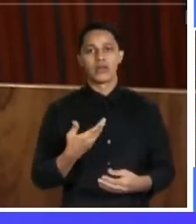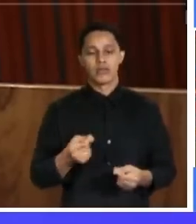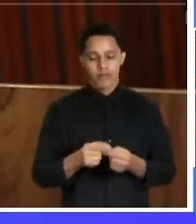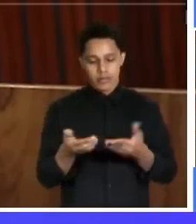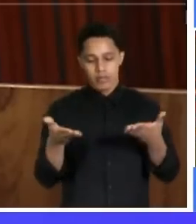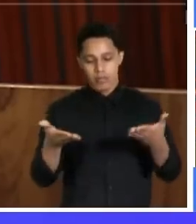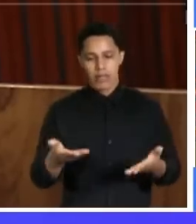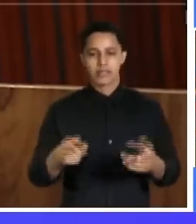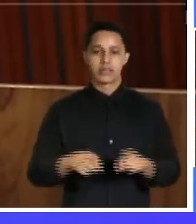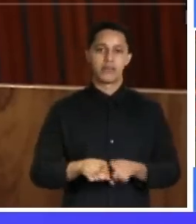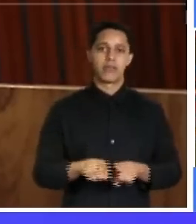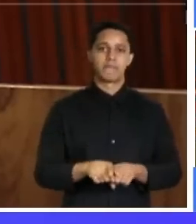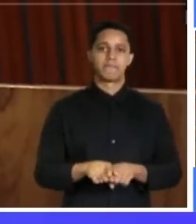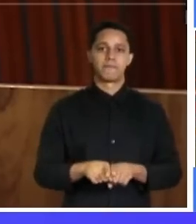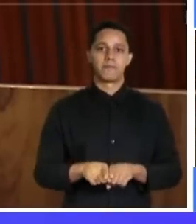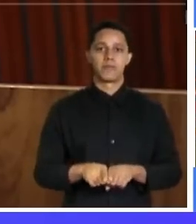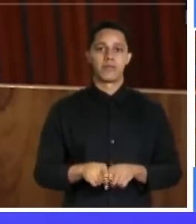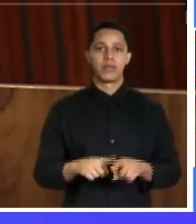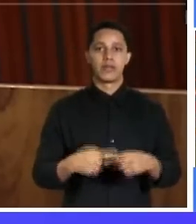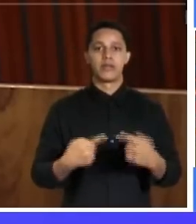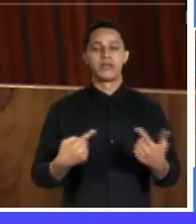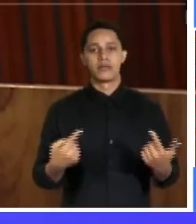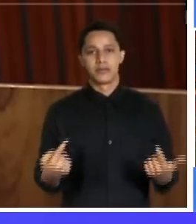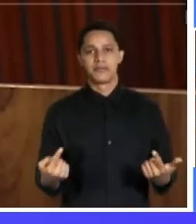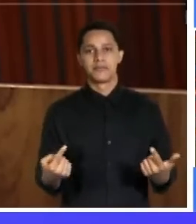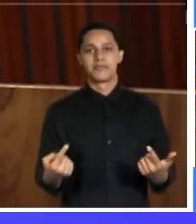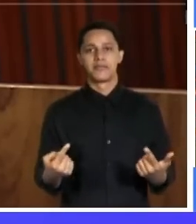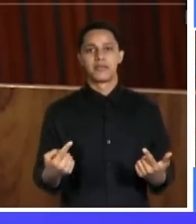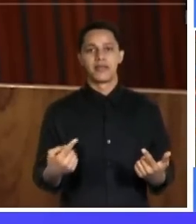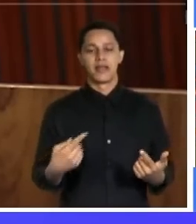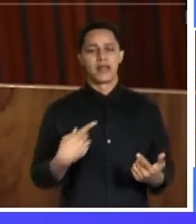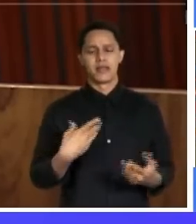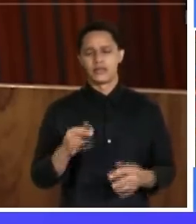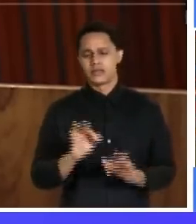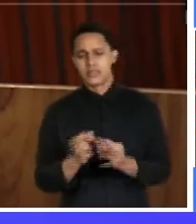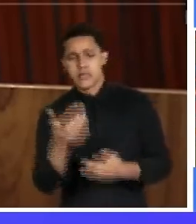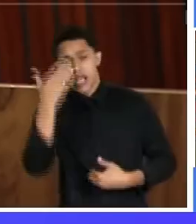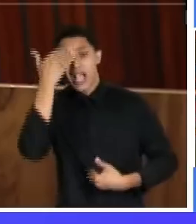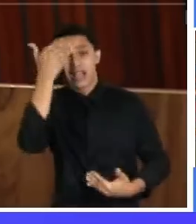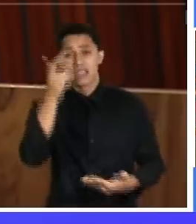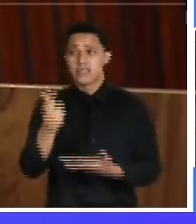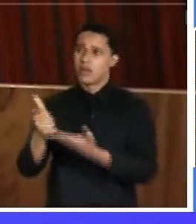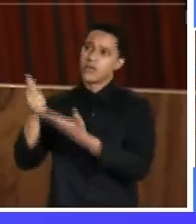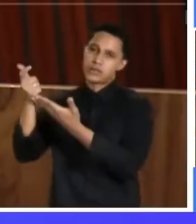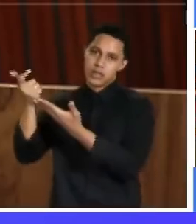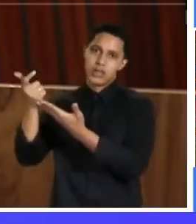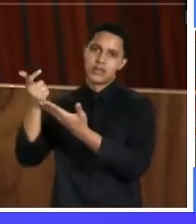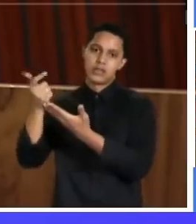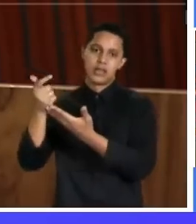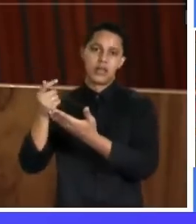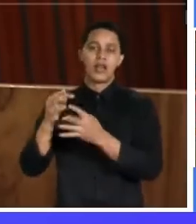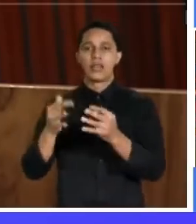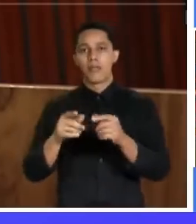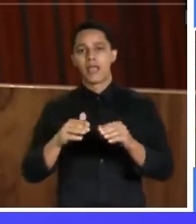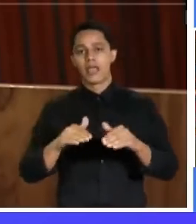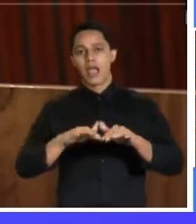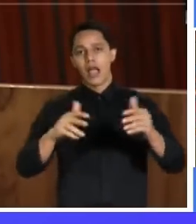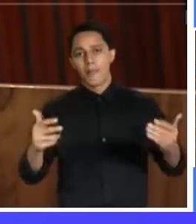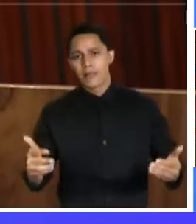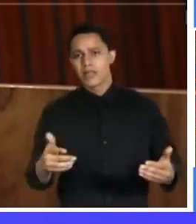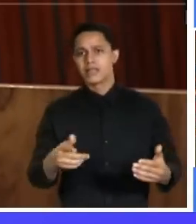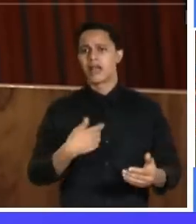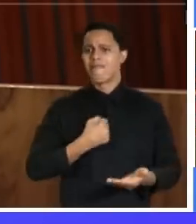que o bolsonaro prevaleceu sobre o Fernando Haddad nesta sessão o TSE concluiu que houve o crime